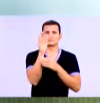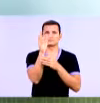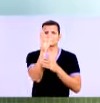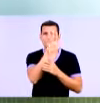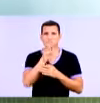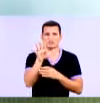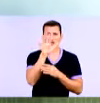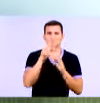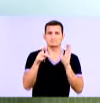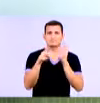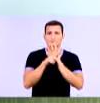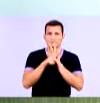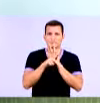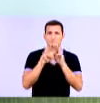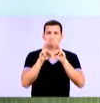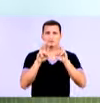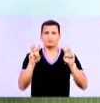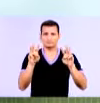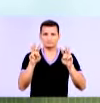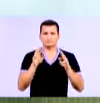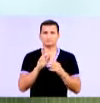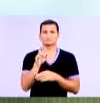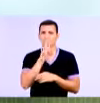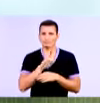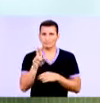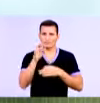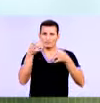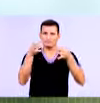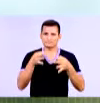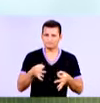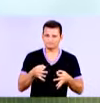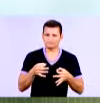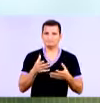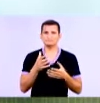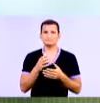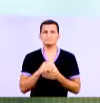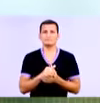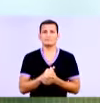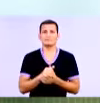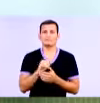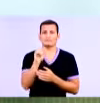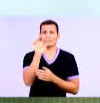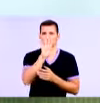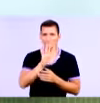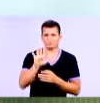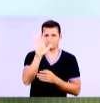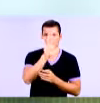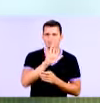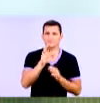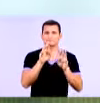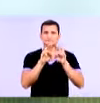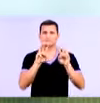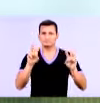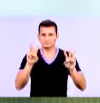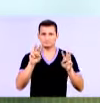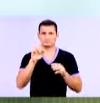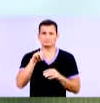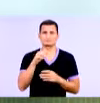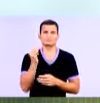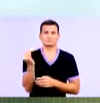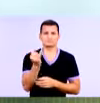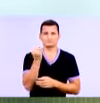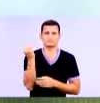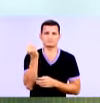Então, sem dúvida nenhuma que o uso correto, adequado, bem medido das imagens num site é um